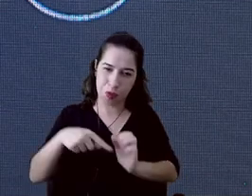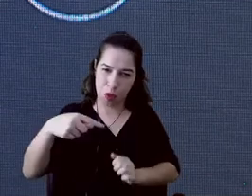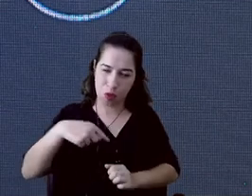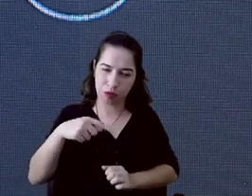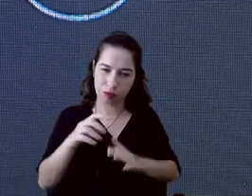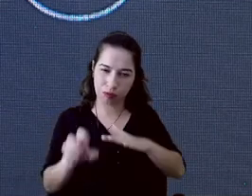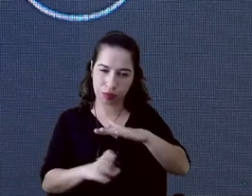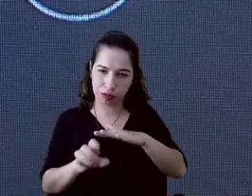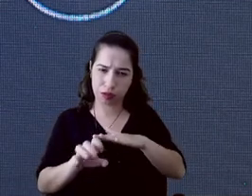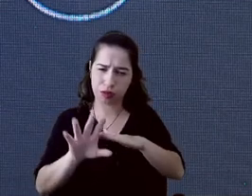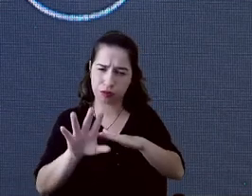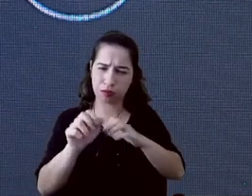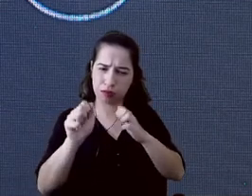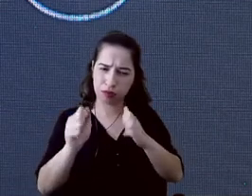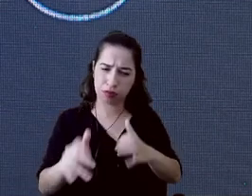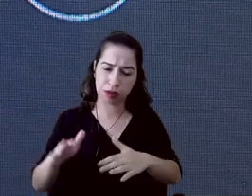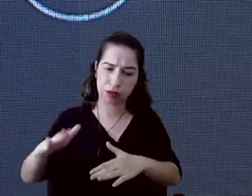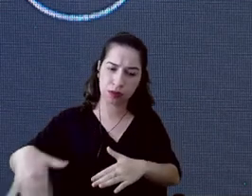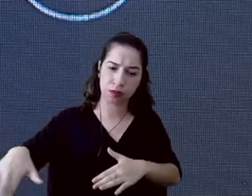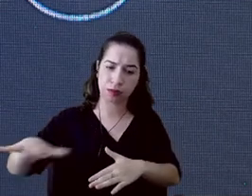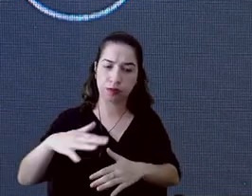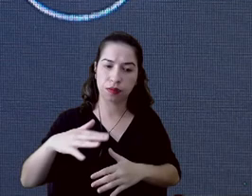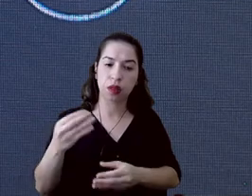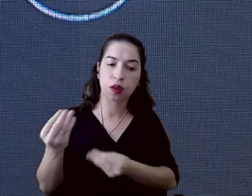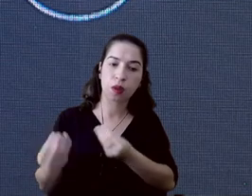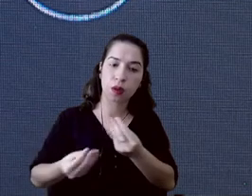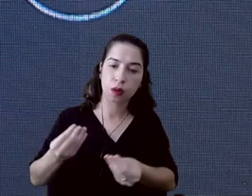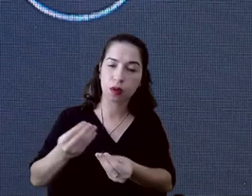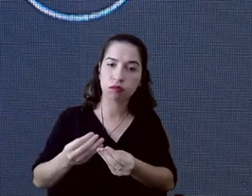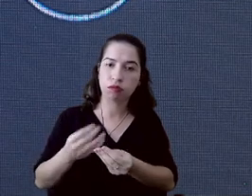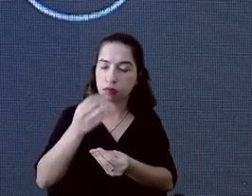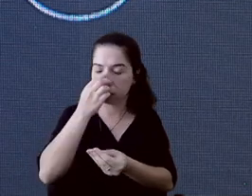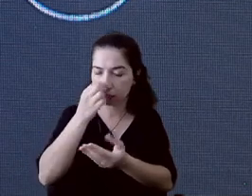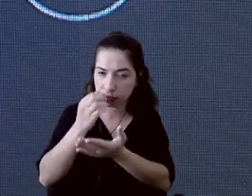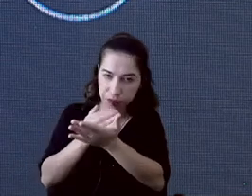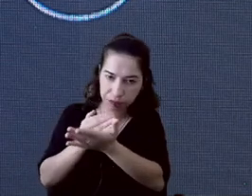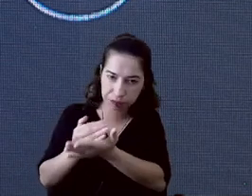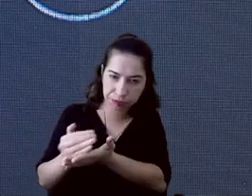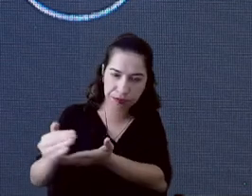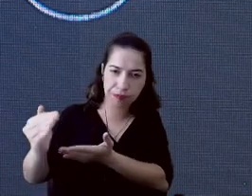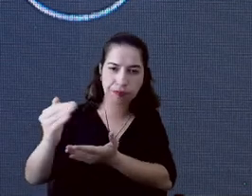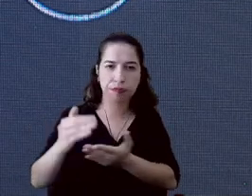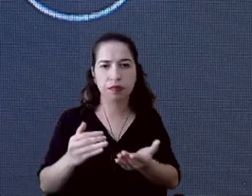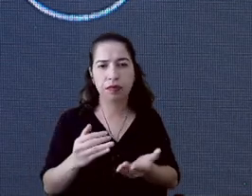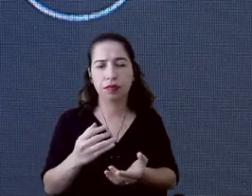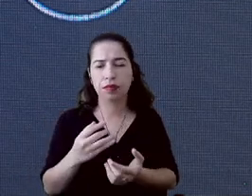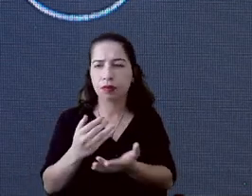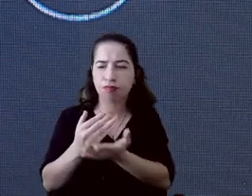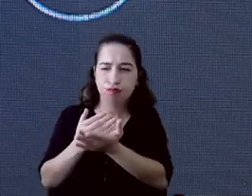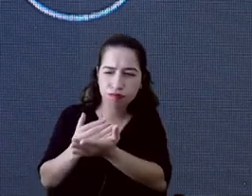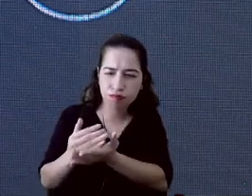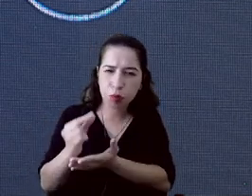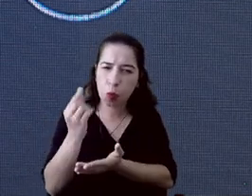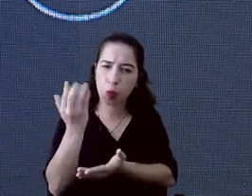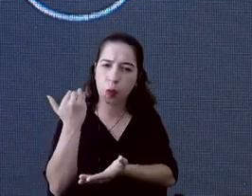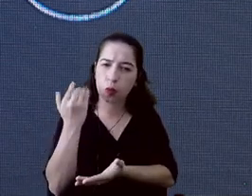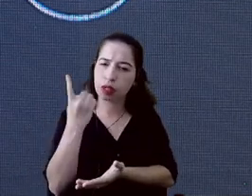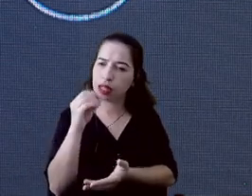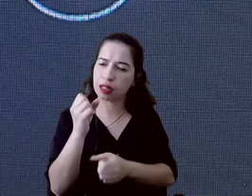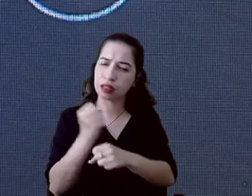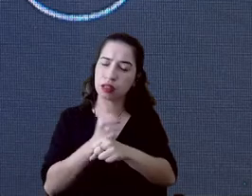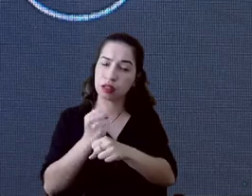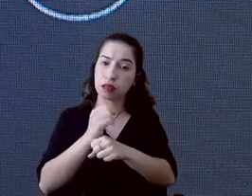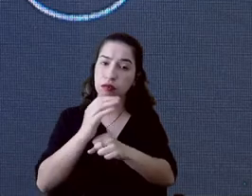mercado como é um mercado Nascente mas que Nascente por 10 anos é muito pouco né mas que tem muito crescimento